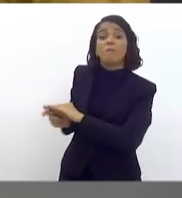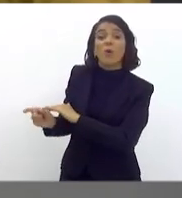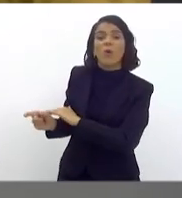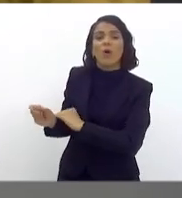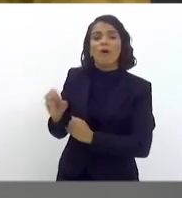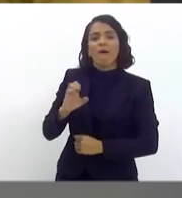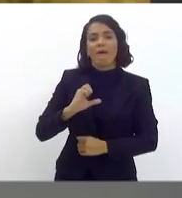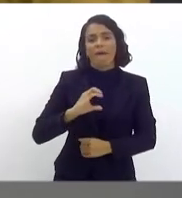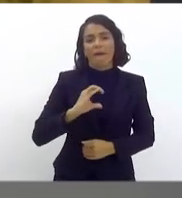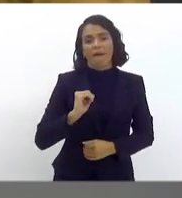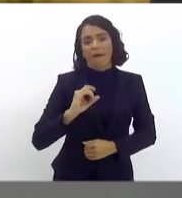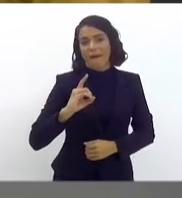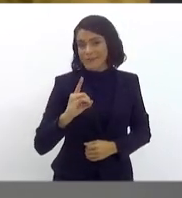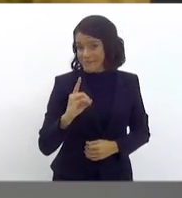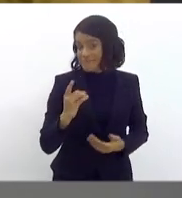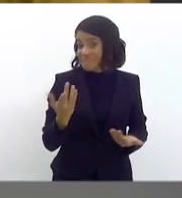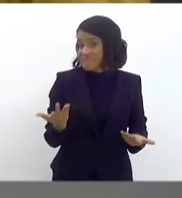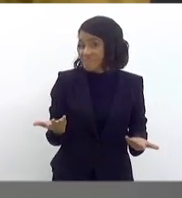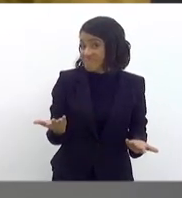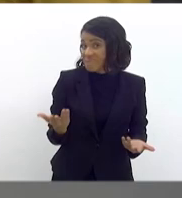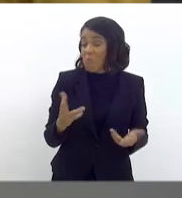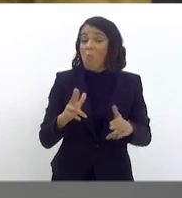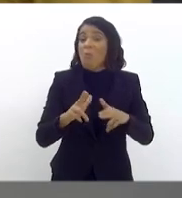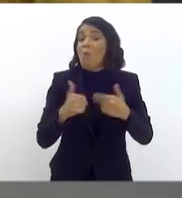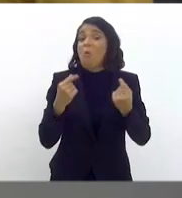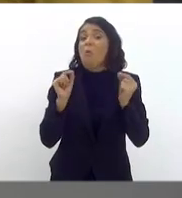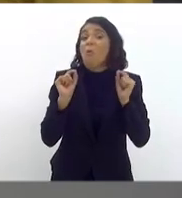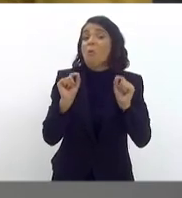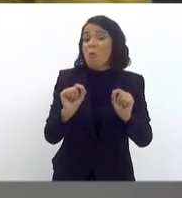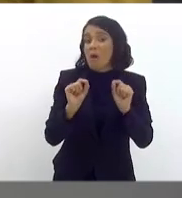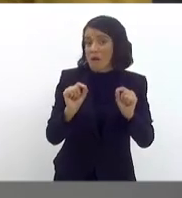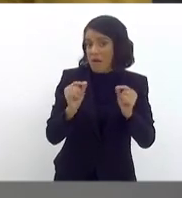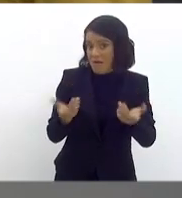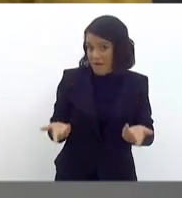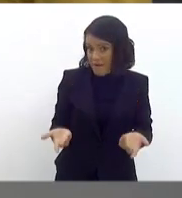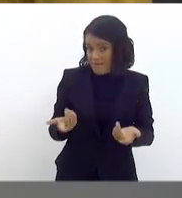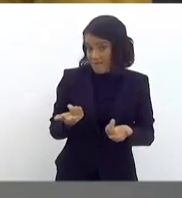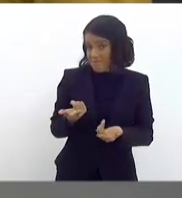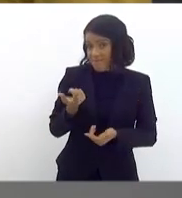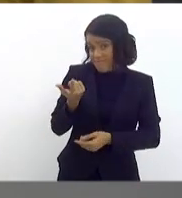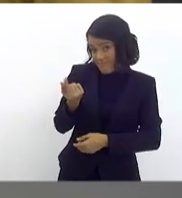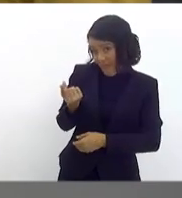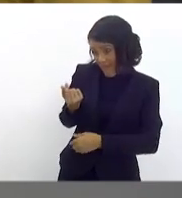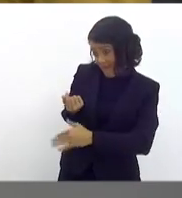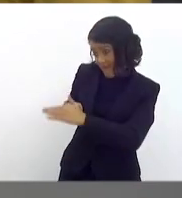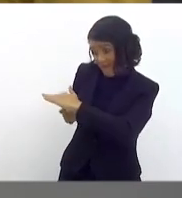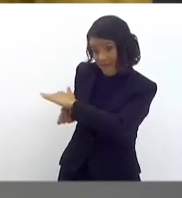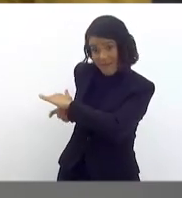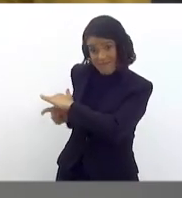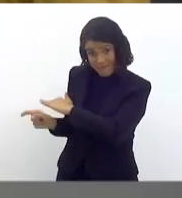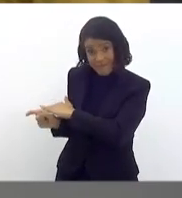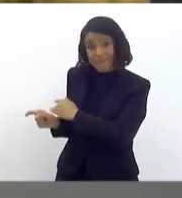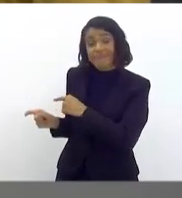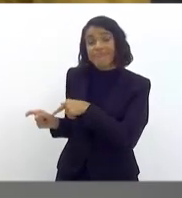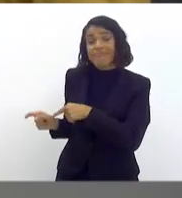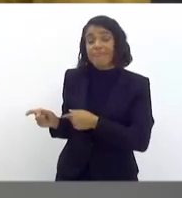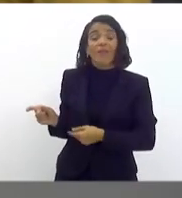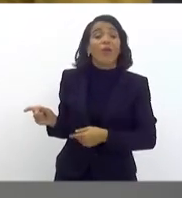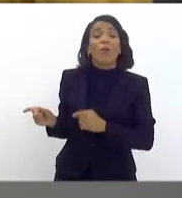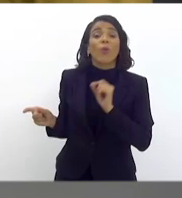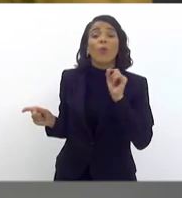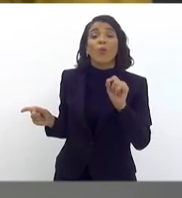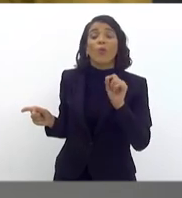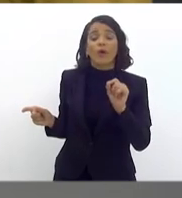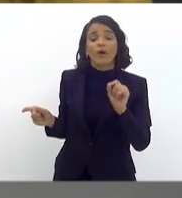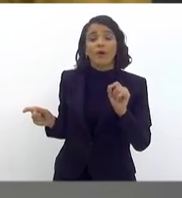ECAD, sabe-se lá por qual argumento. Esses valores, ao invés de serem, nobre deputado Carlos